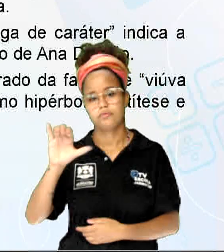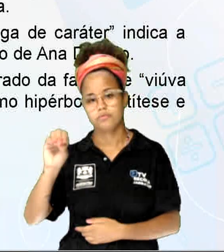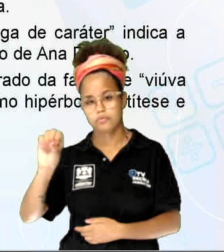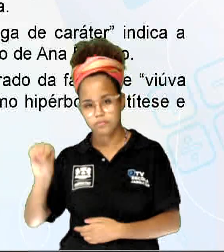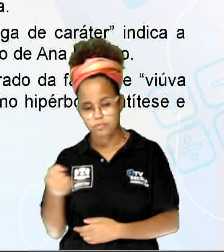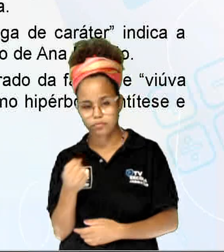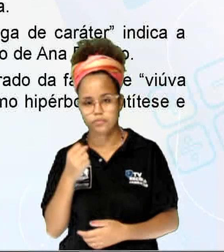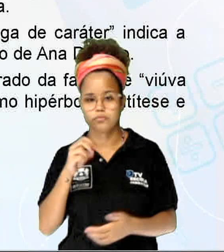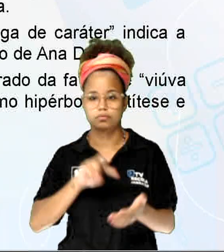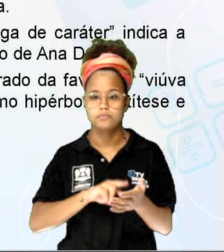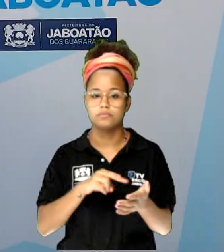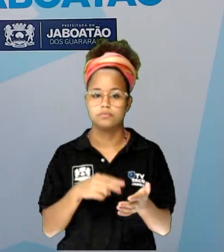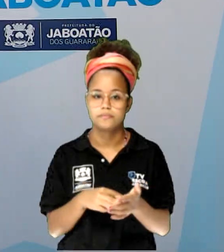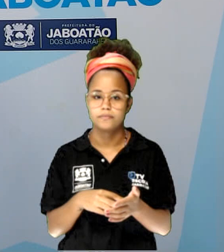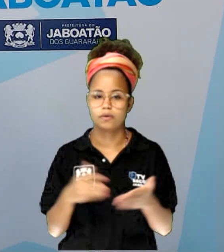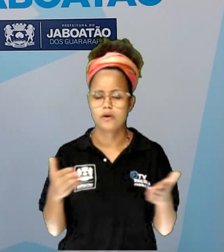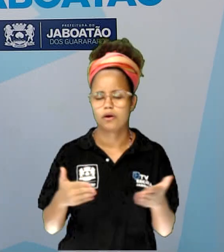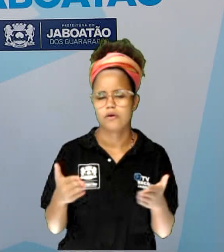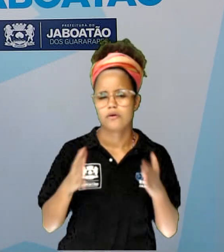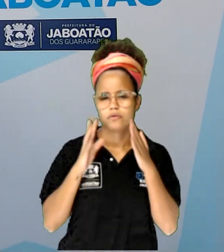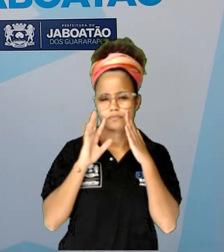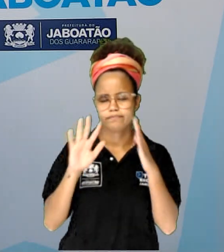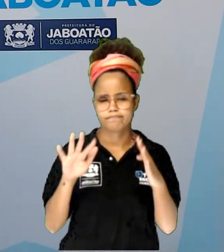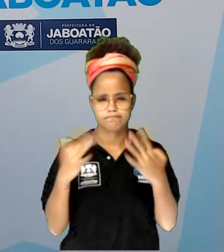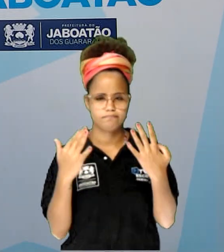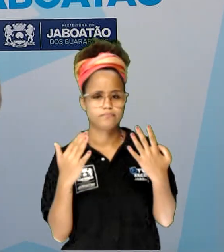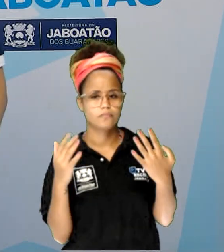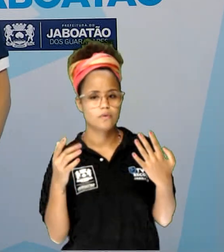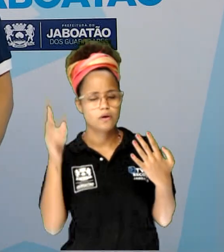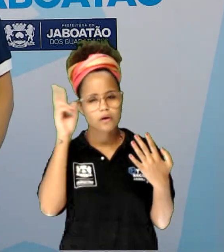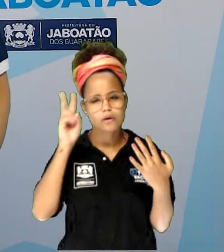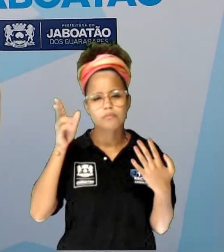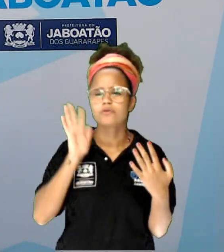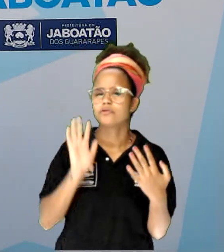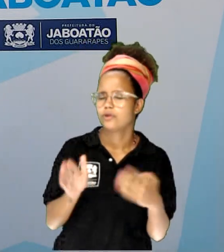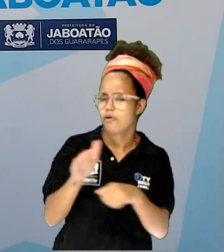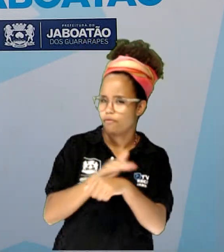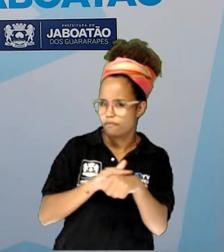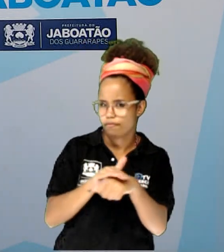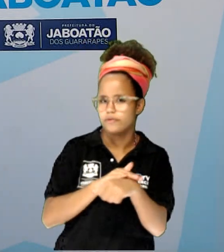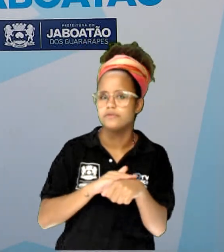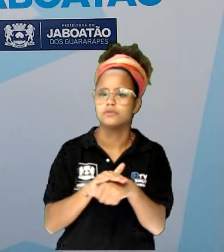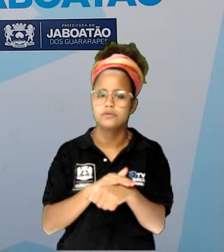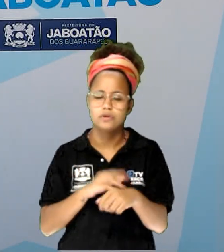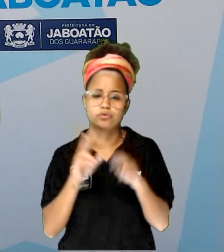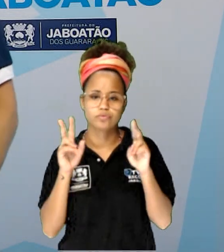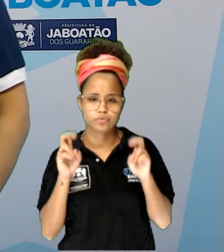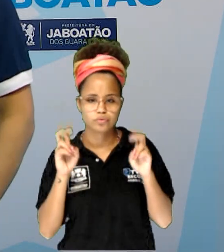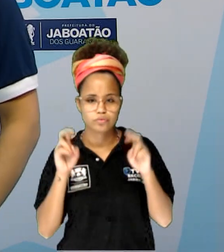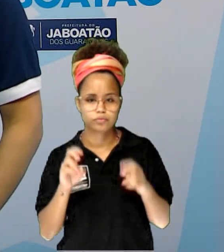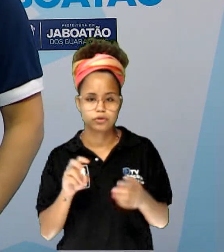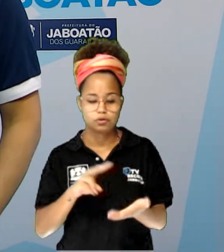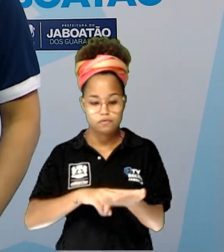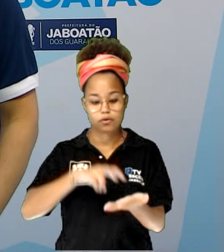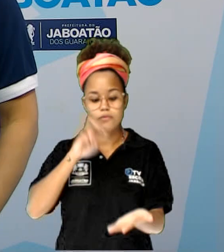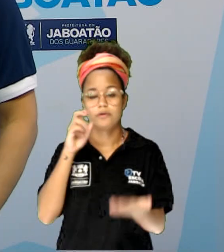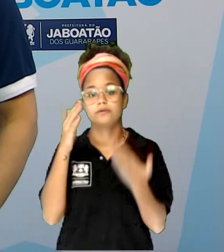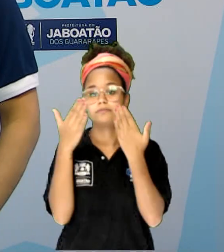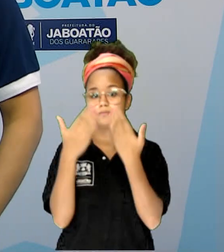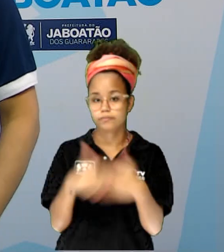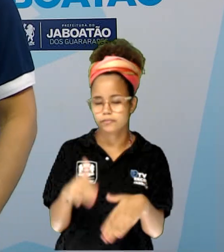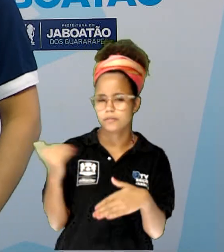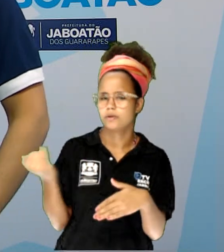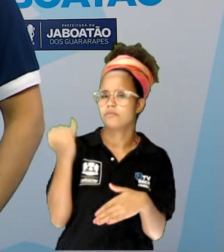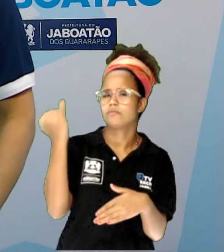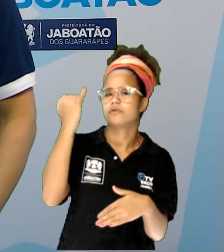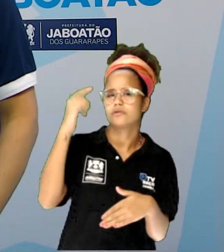afirmar, uma pausa aqui, olha bem para mim, gente. Vamos lembrar que a gente já havia conversado um tempinho atrás sobre o vocabulário de prova e a importância da gente estar